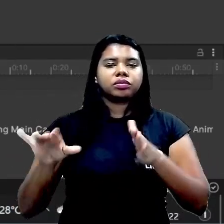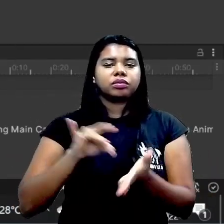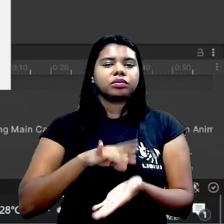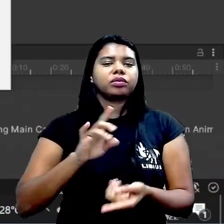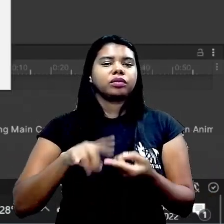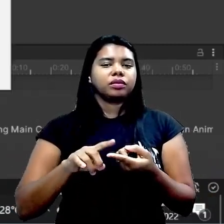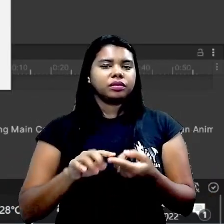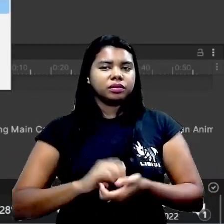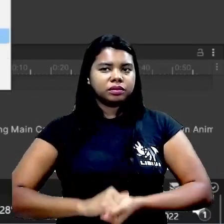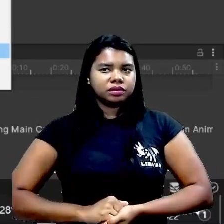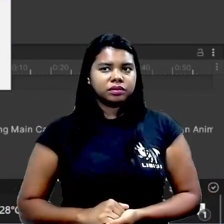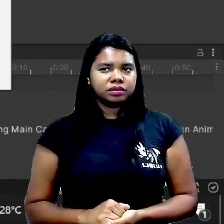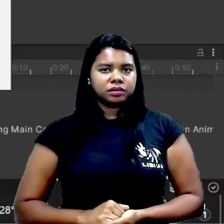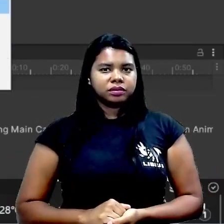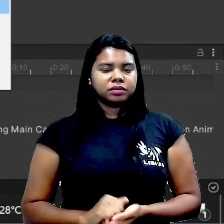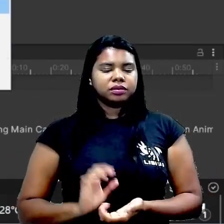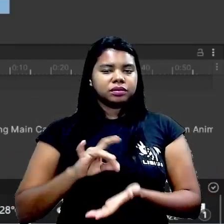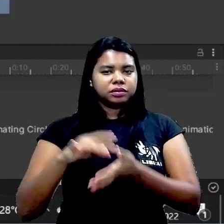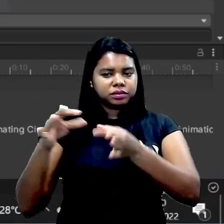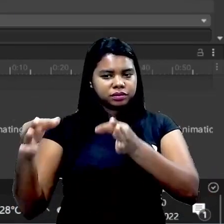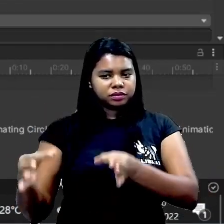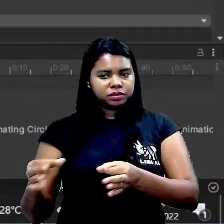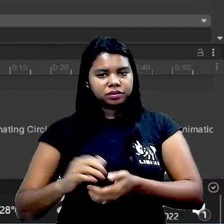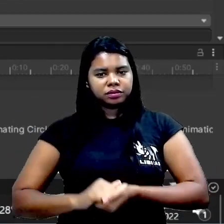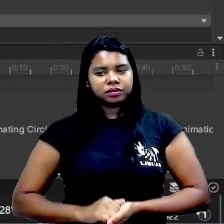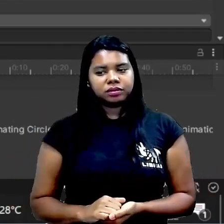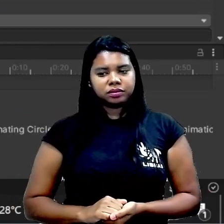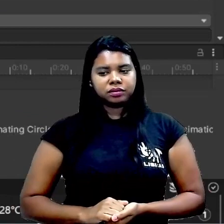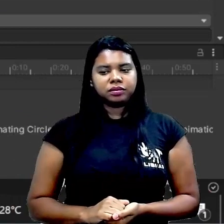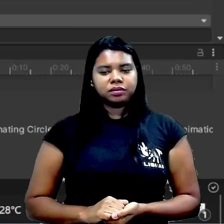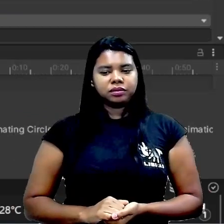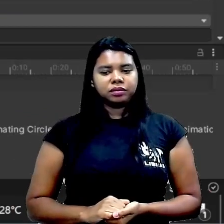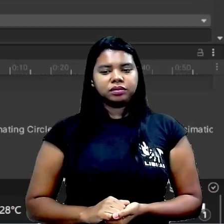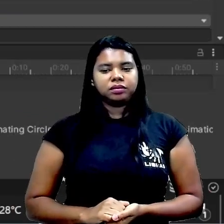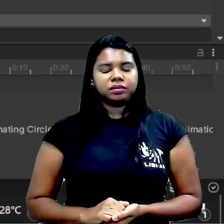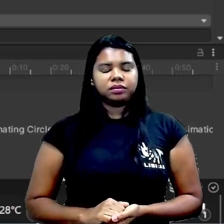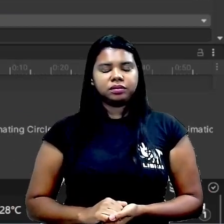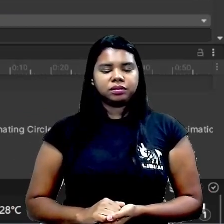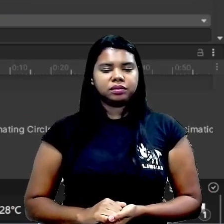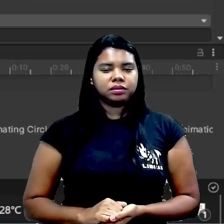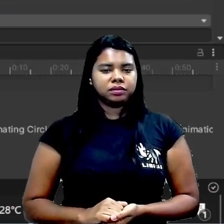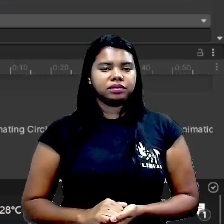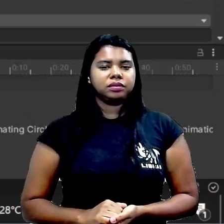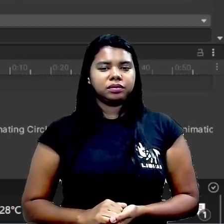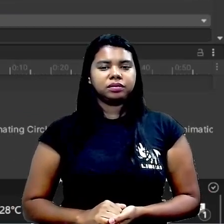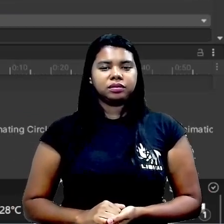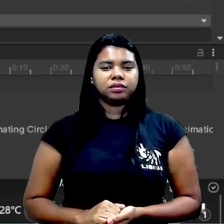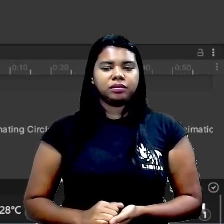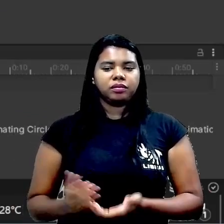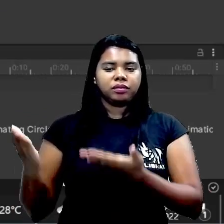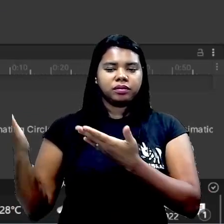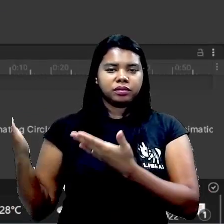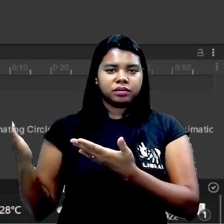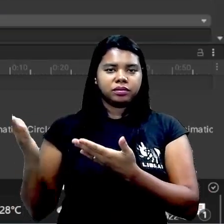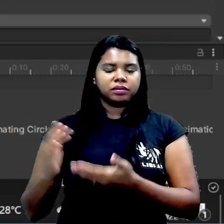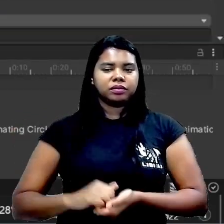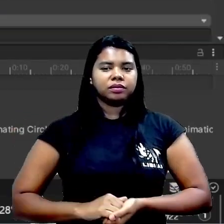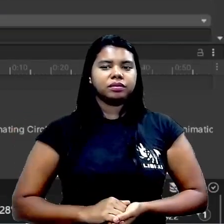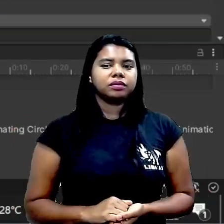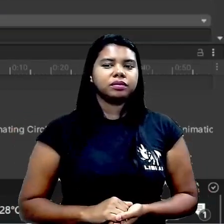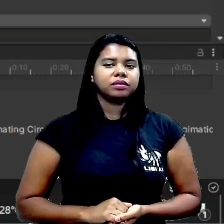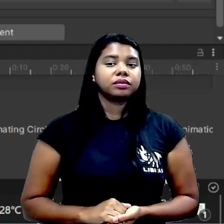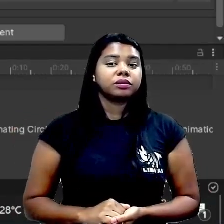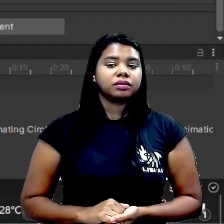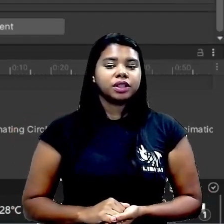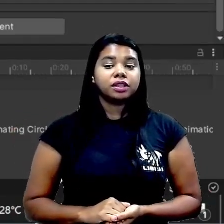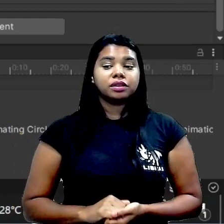teclado. Certo? Então eu vou botar aqui um círculo. Esse aqui vai ser o meu player. Aqui